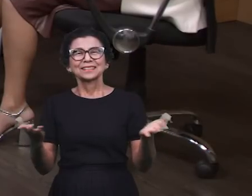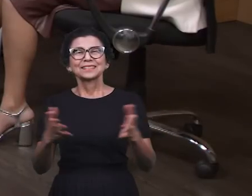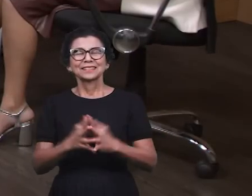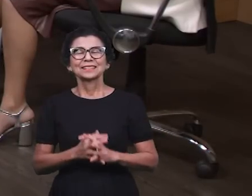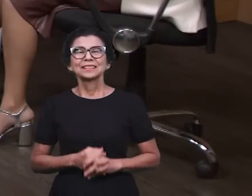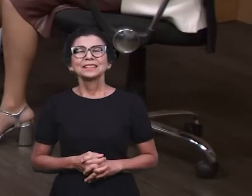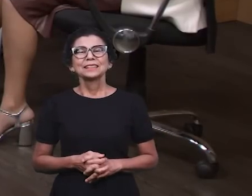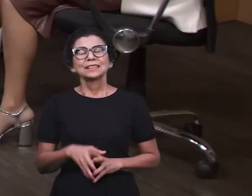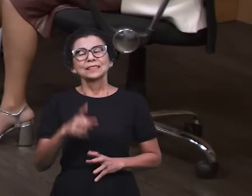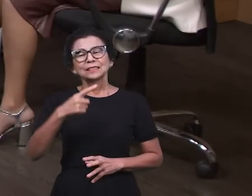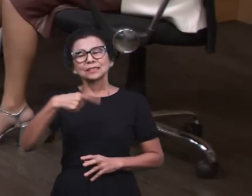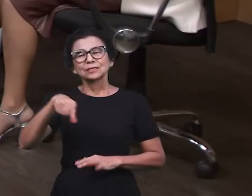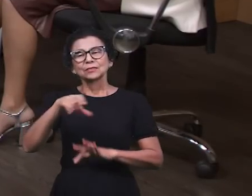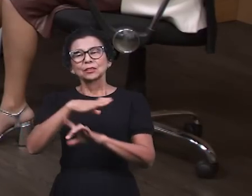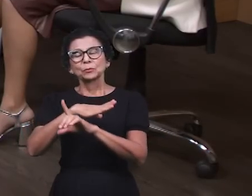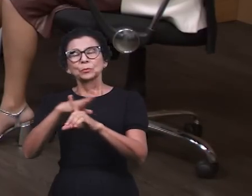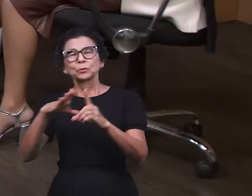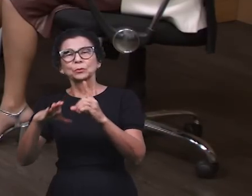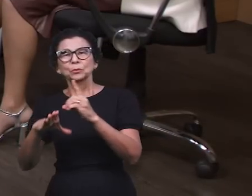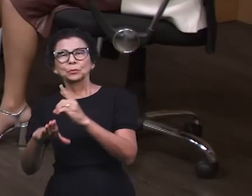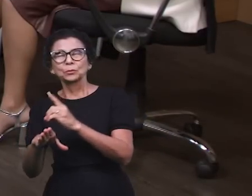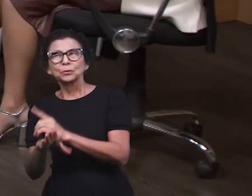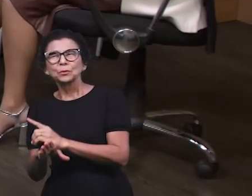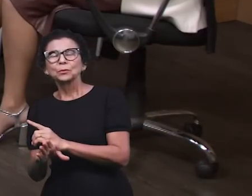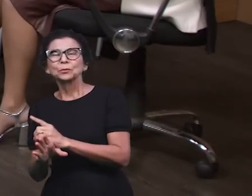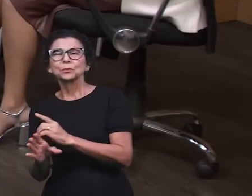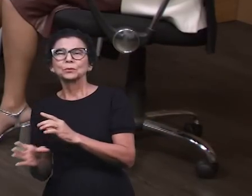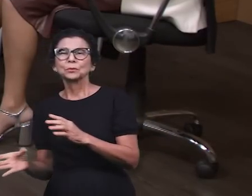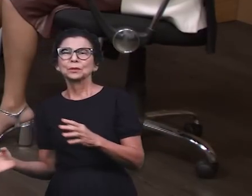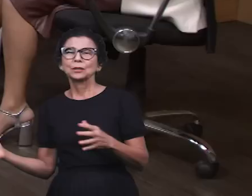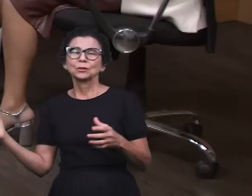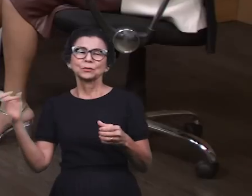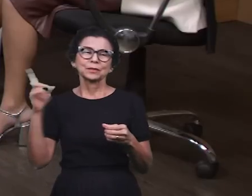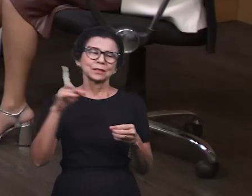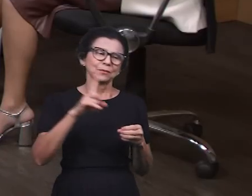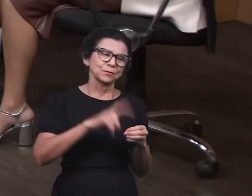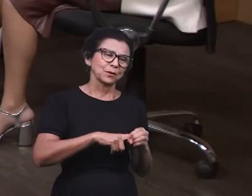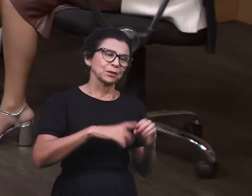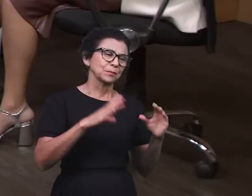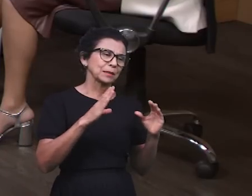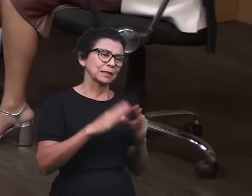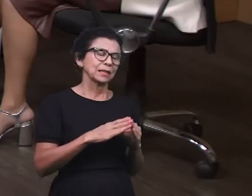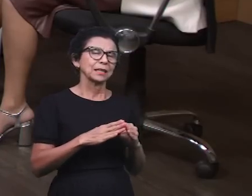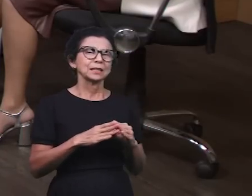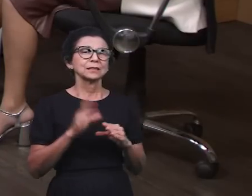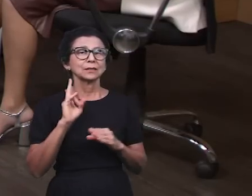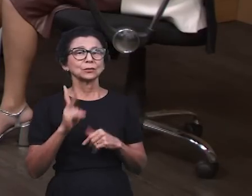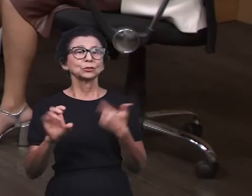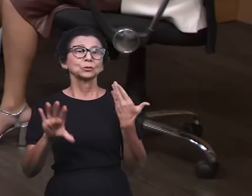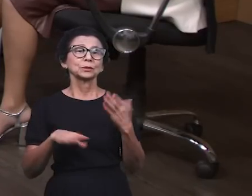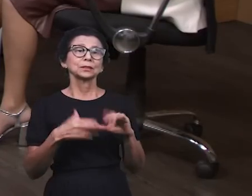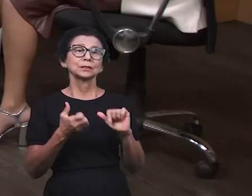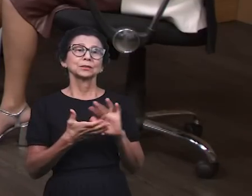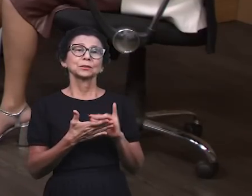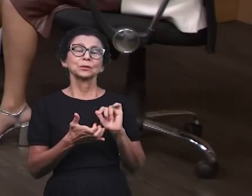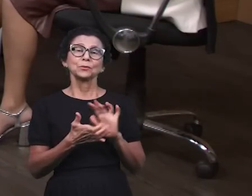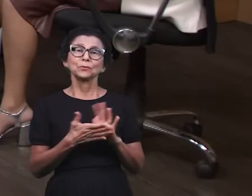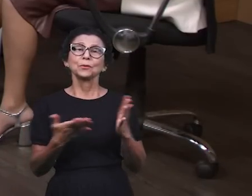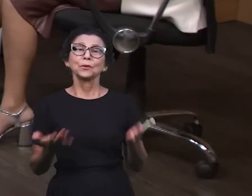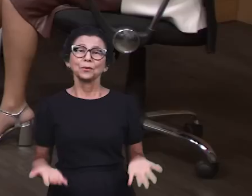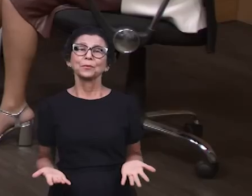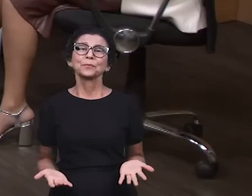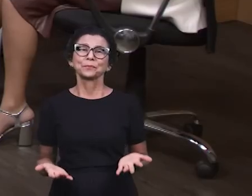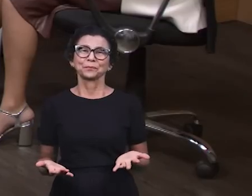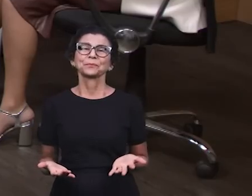Você vai para o culto, quando você volta do culto, você entra em casa, você está cantarolando aí no louvor que você cantou no culto. Porque o